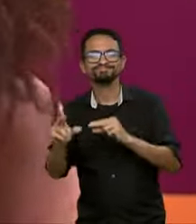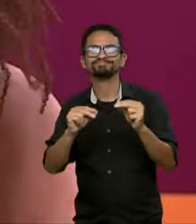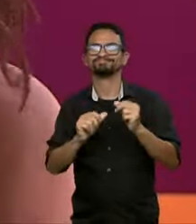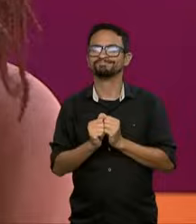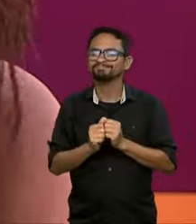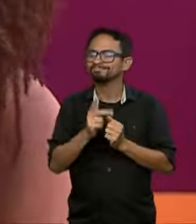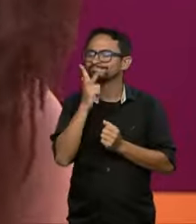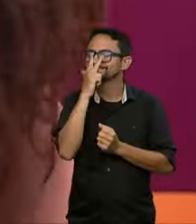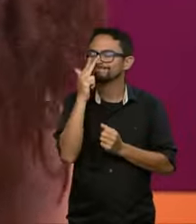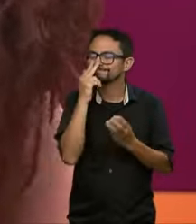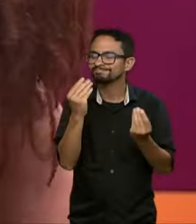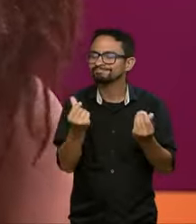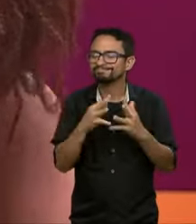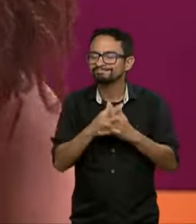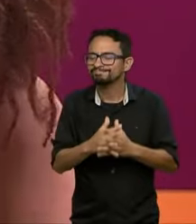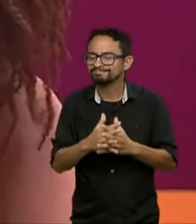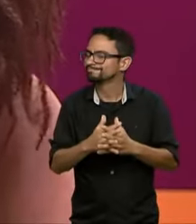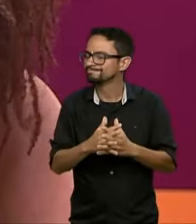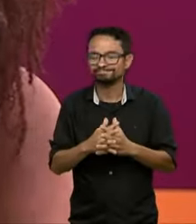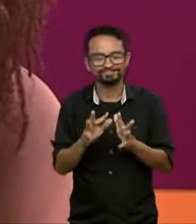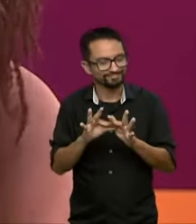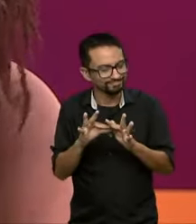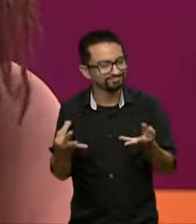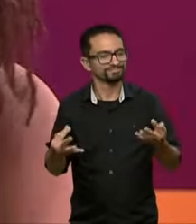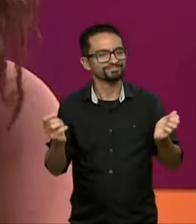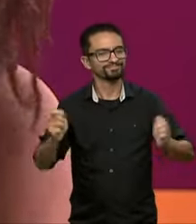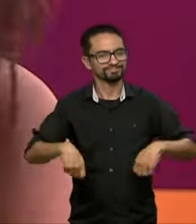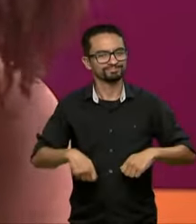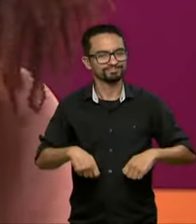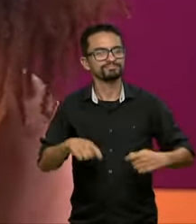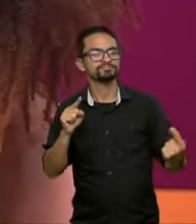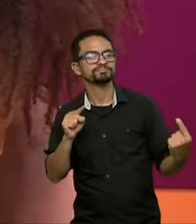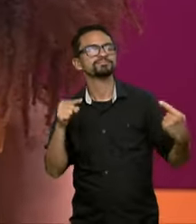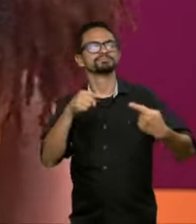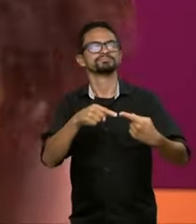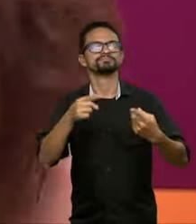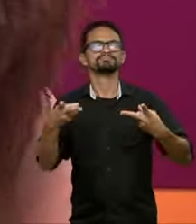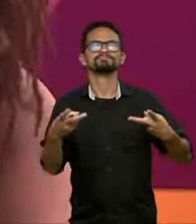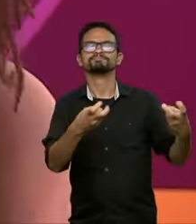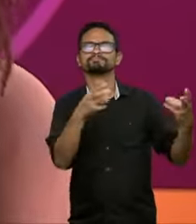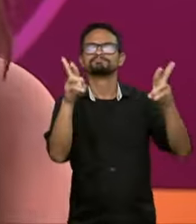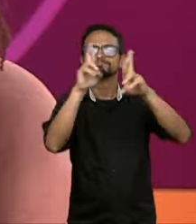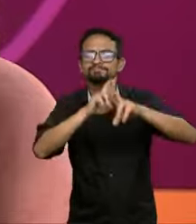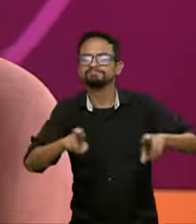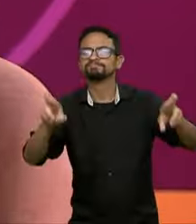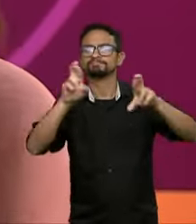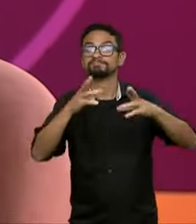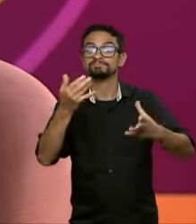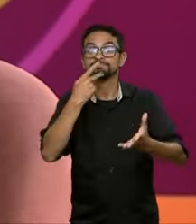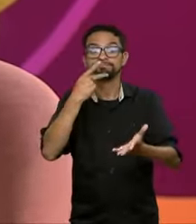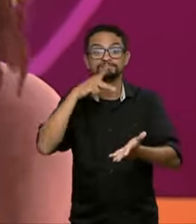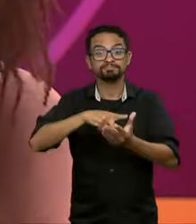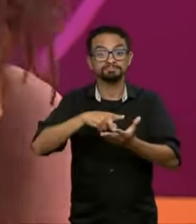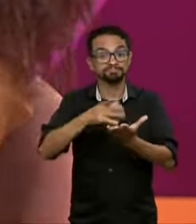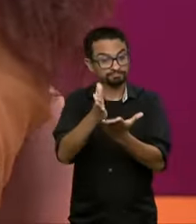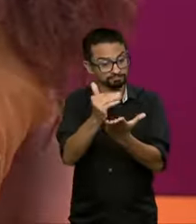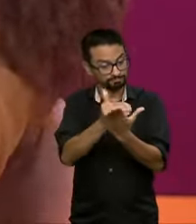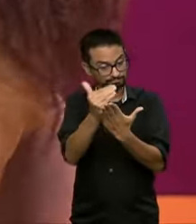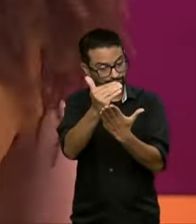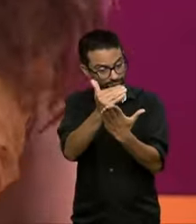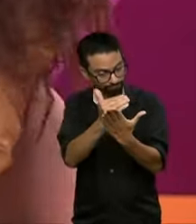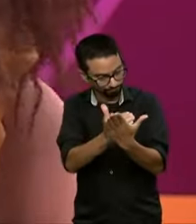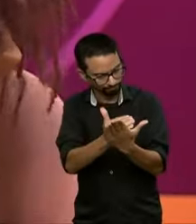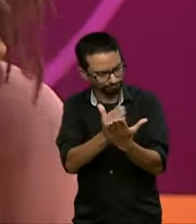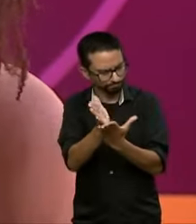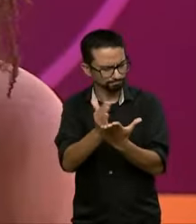Isso. Parece complexo, mas é muito simples, assim, né? Tem a ver com esse olhar, né? Mas vou falar, não tem receita de bolo, né? Mas